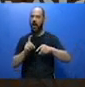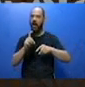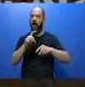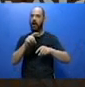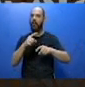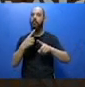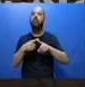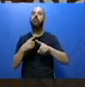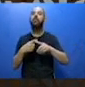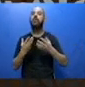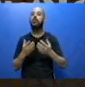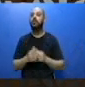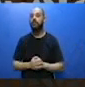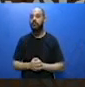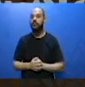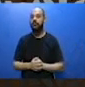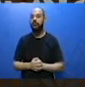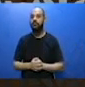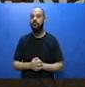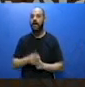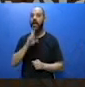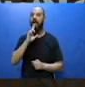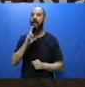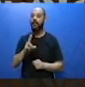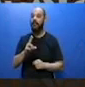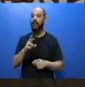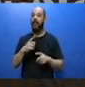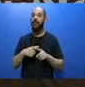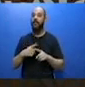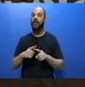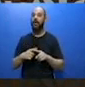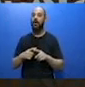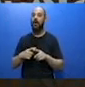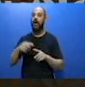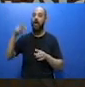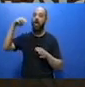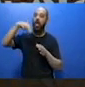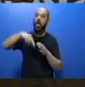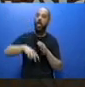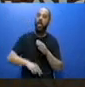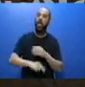quê? Quem respondeu porque ela fica afogada é mais ou menos isso, né?